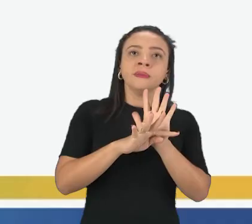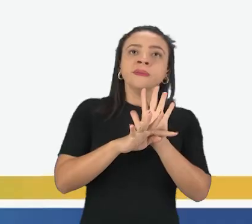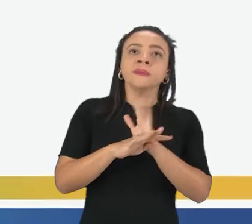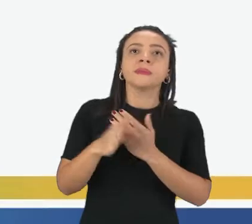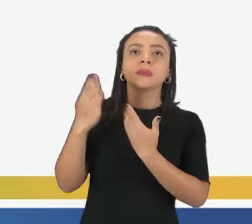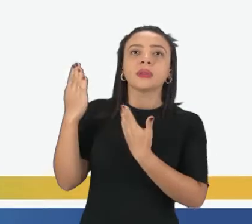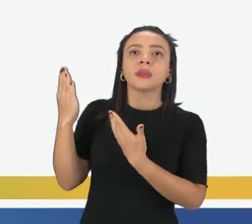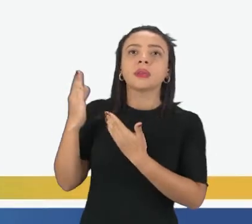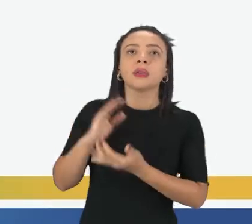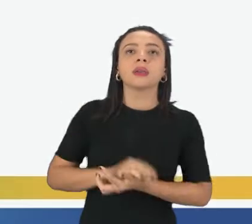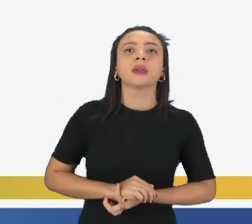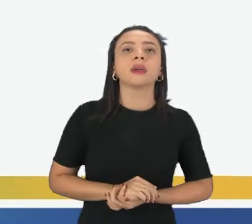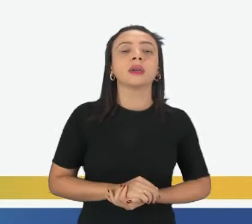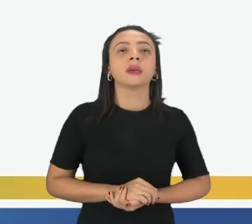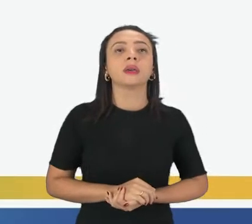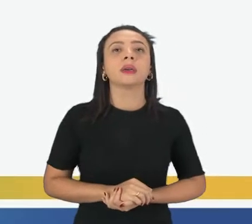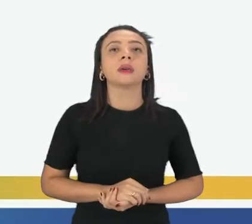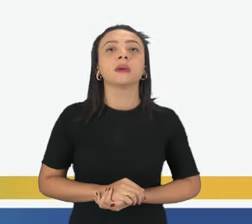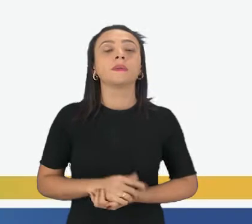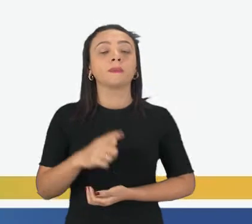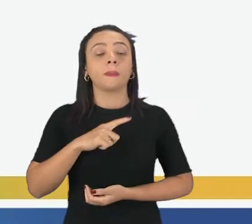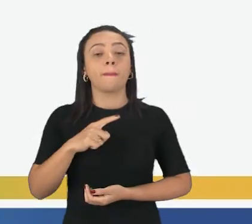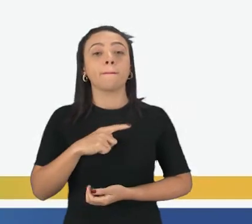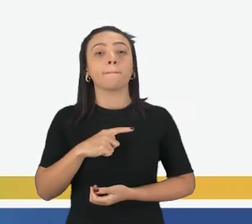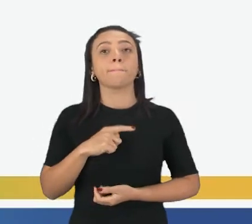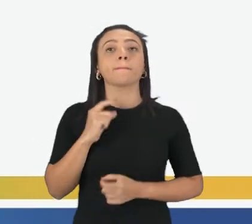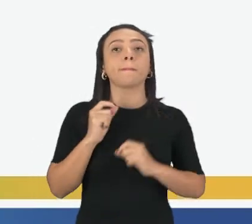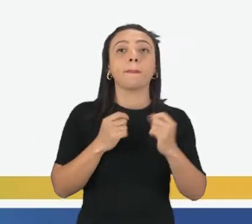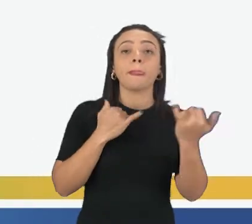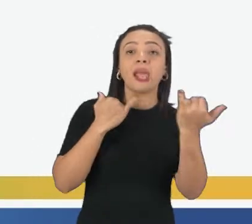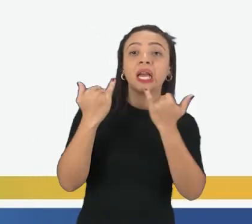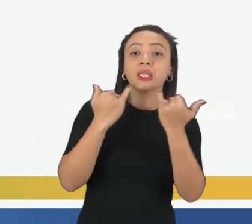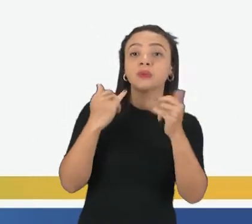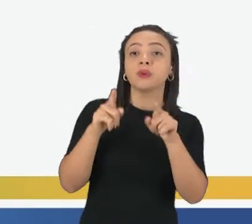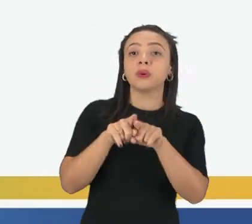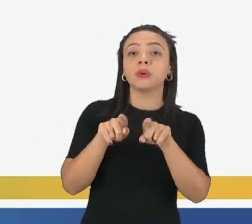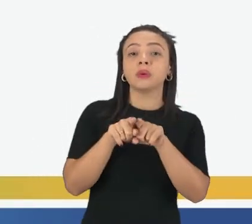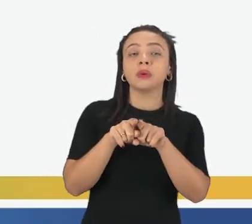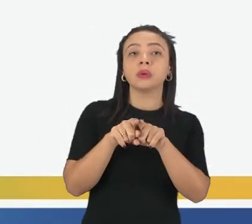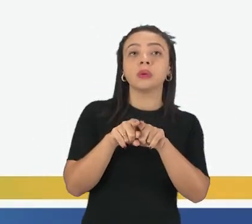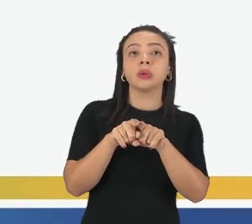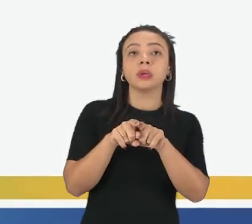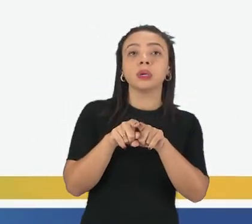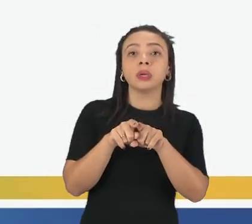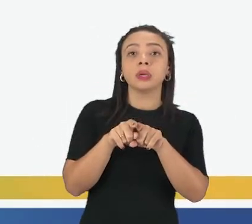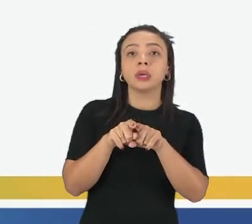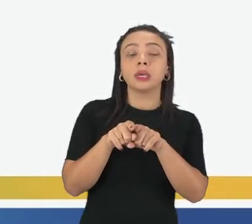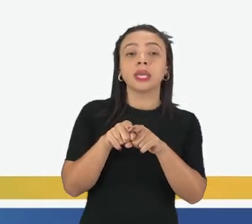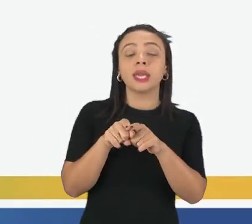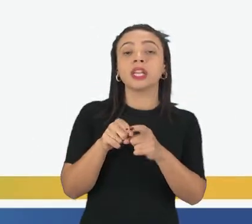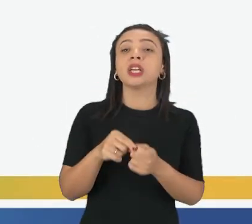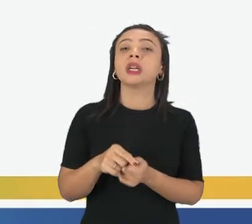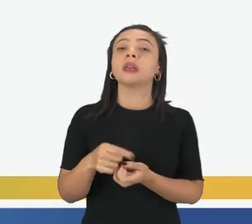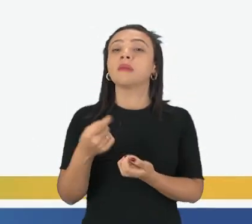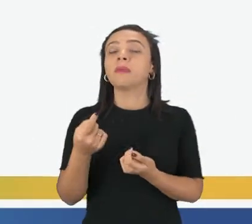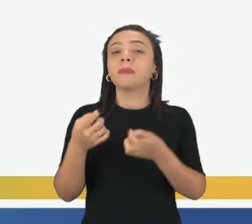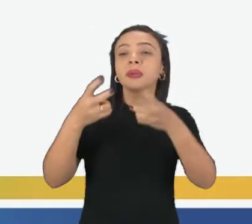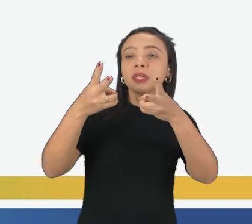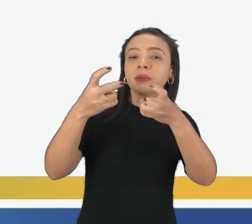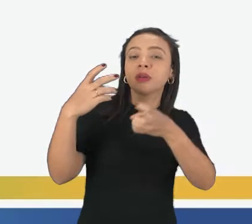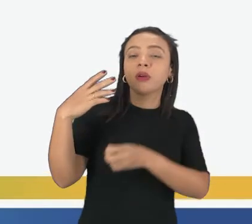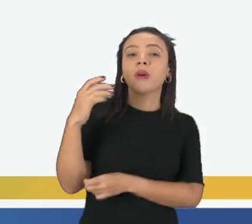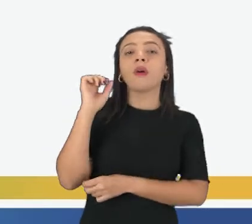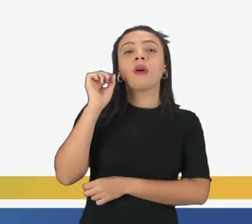bem aí. Em um texto existem informações e sentidos que não são percebidos pelo significado